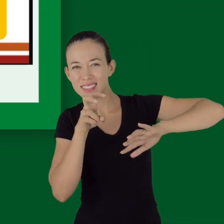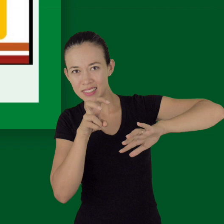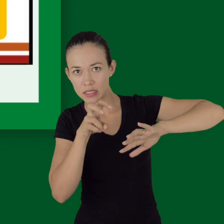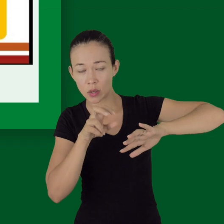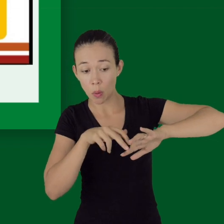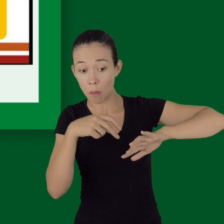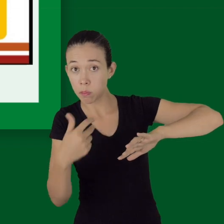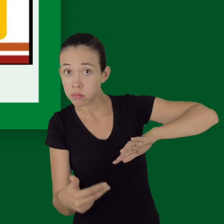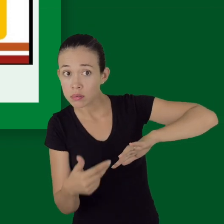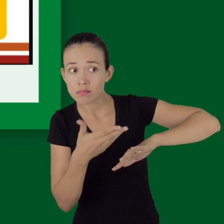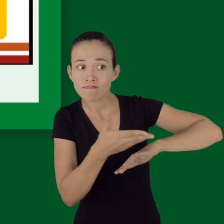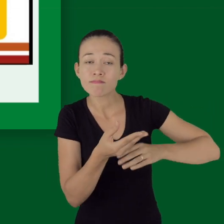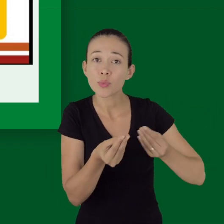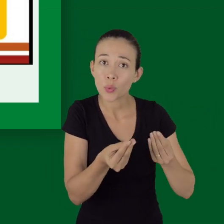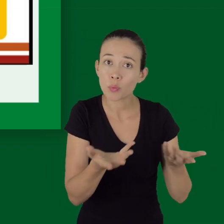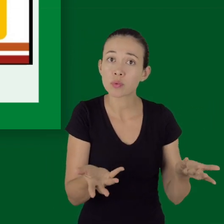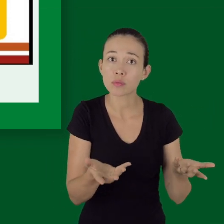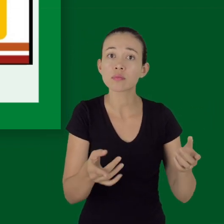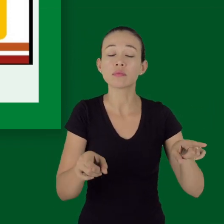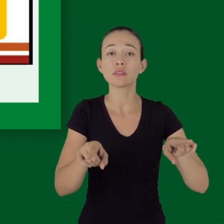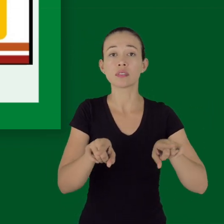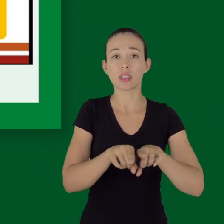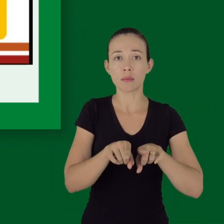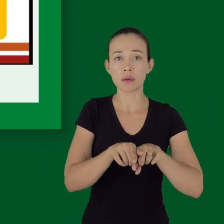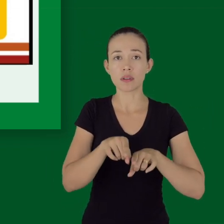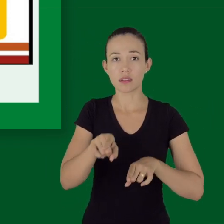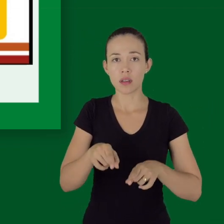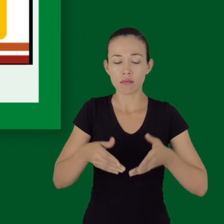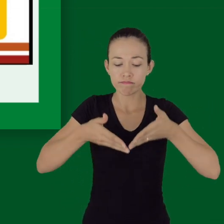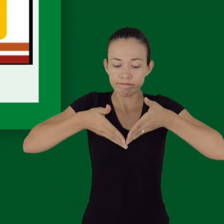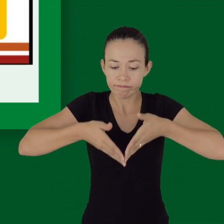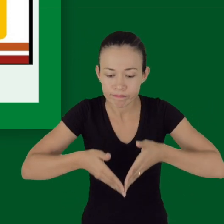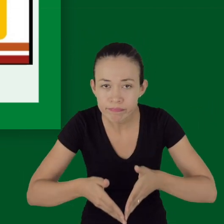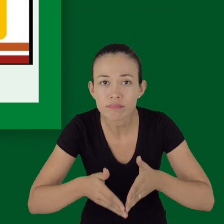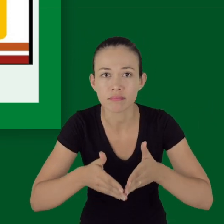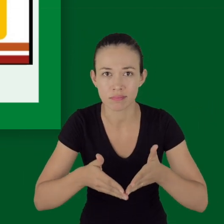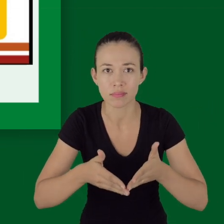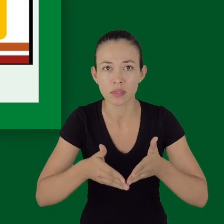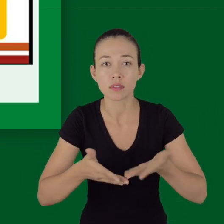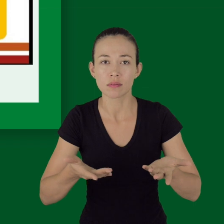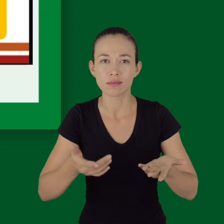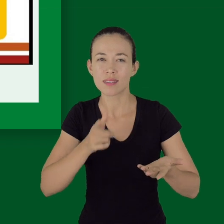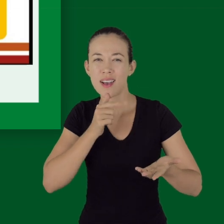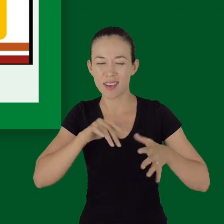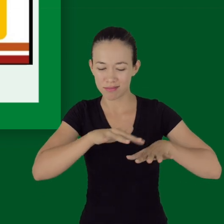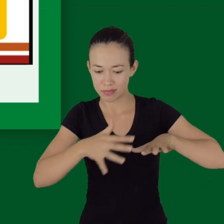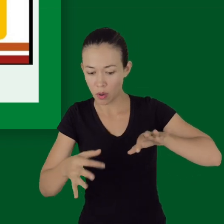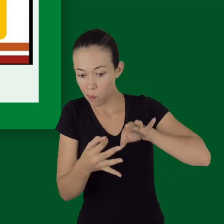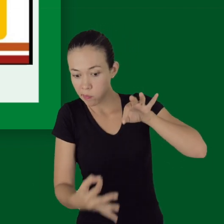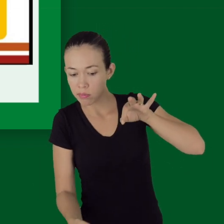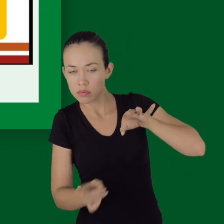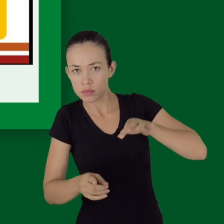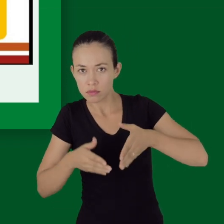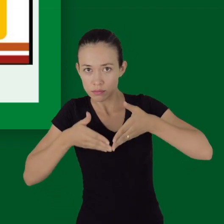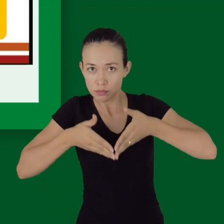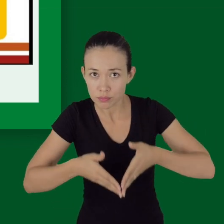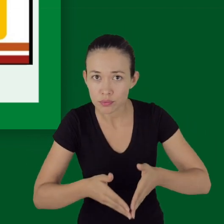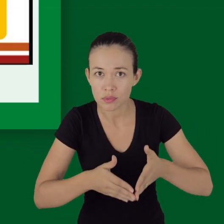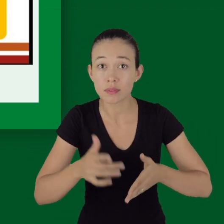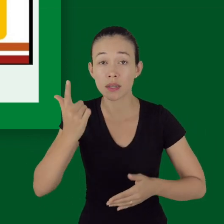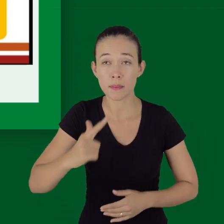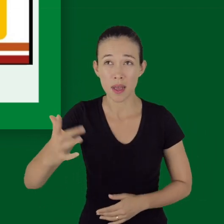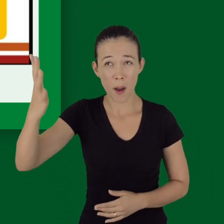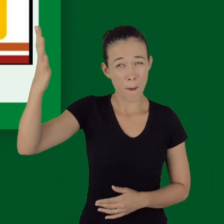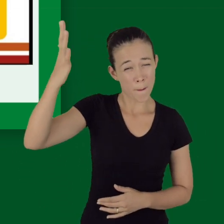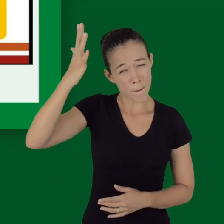agressões, atropelamentos. O atropelamento ele tem uma cinemática de trauma onde o paciente pode ter várias lesões. Acidentes por aceleração,